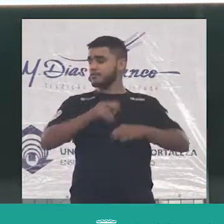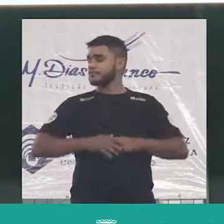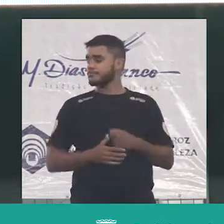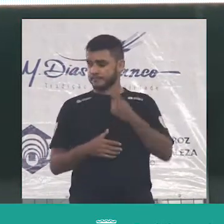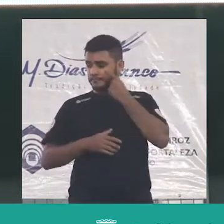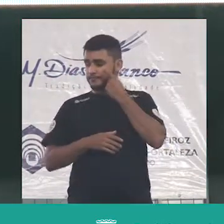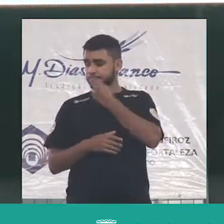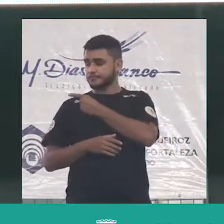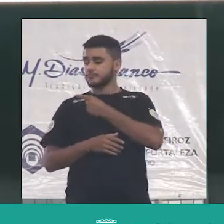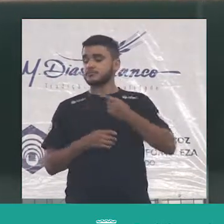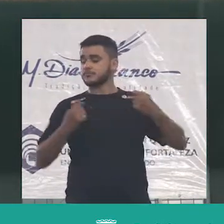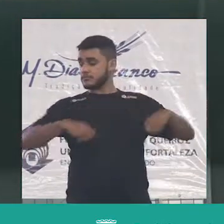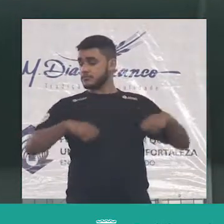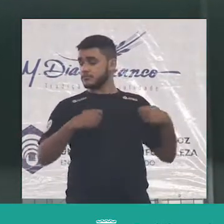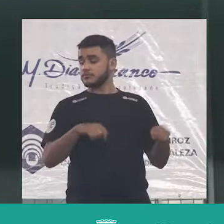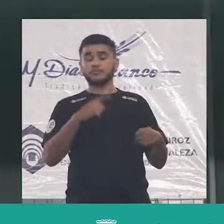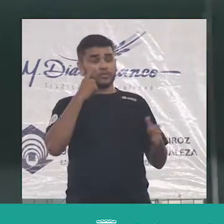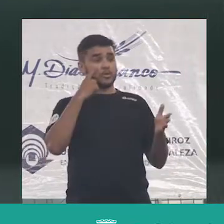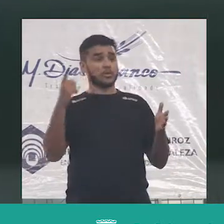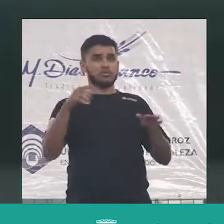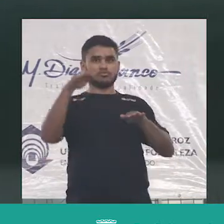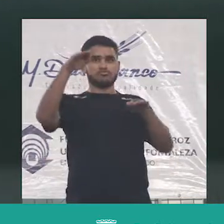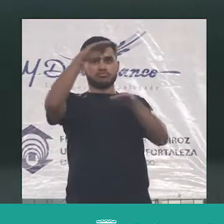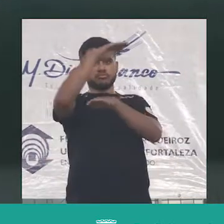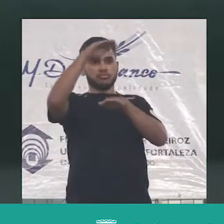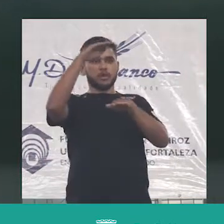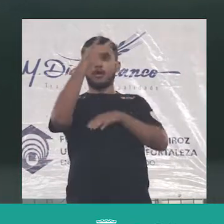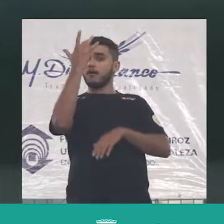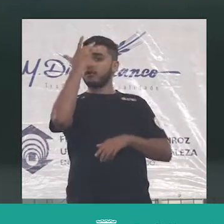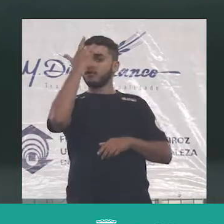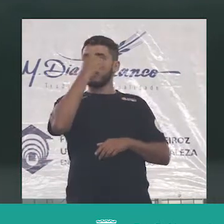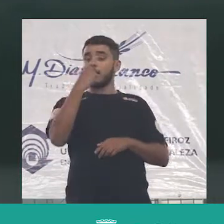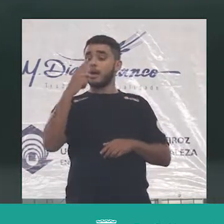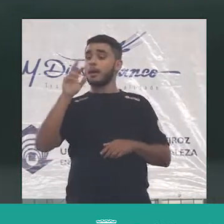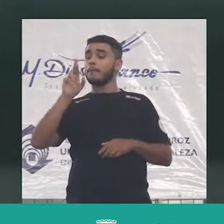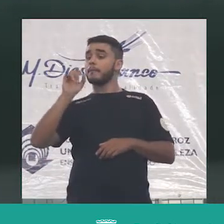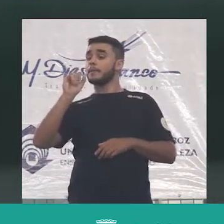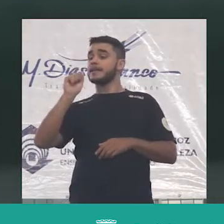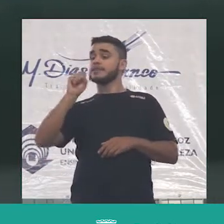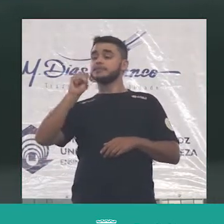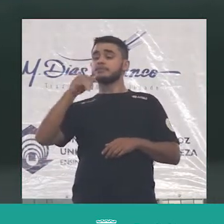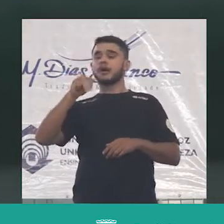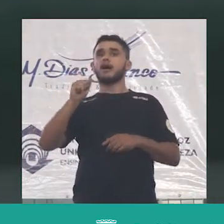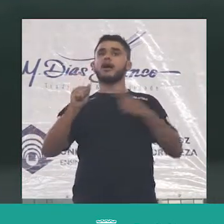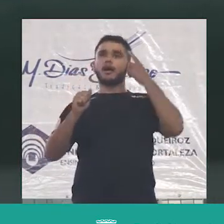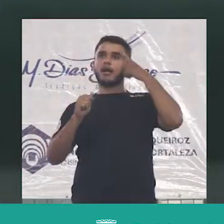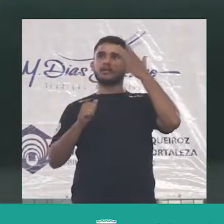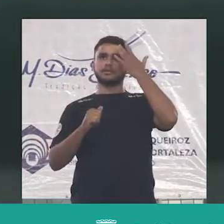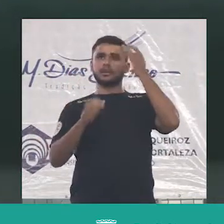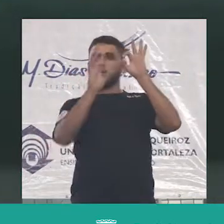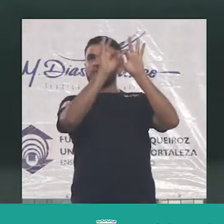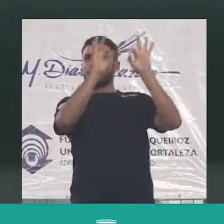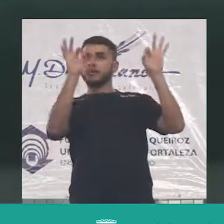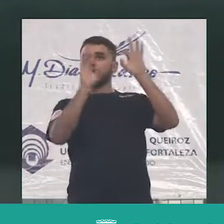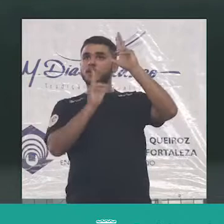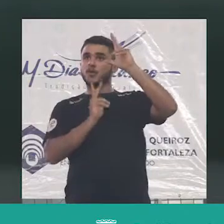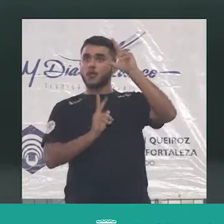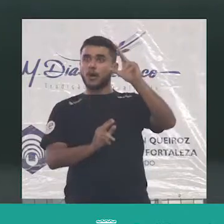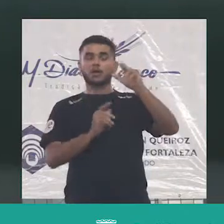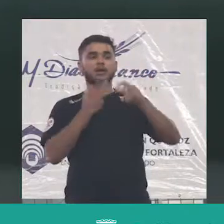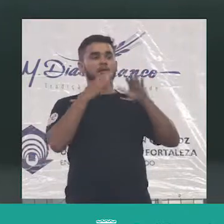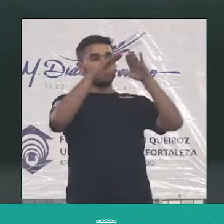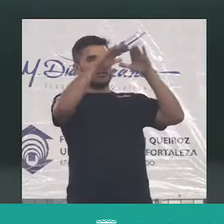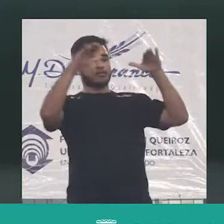exigindo que eu tenha duas bases paralelas, basta guardar isso, duas bases paralelas e iguais. E segundo,